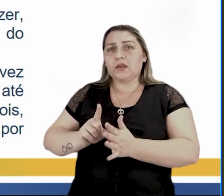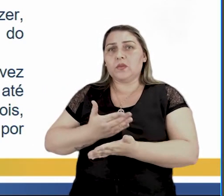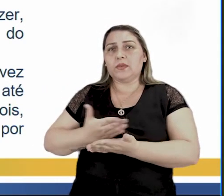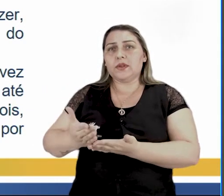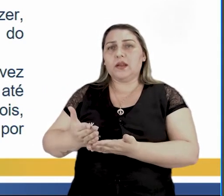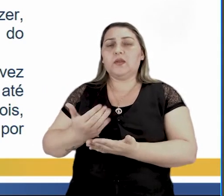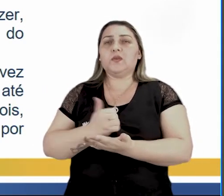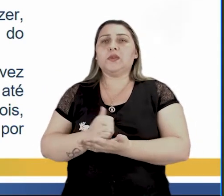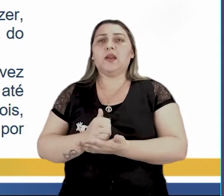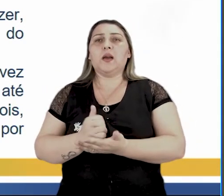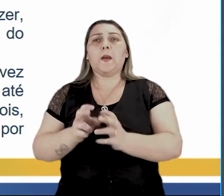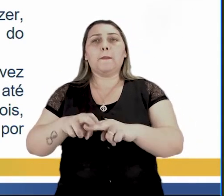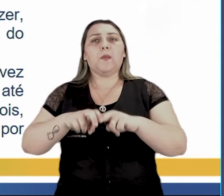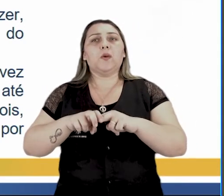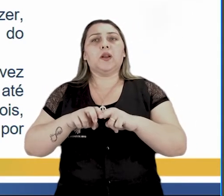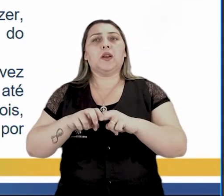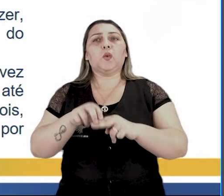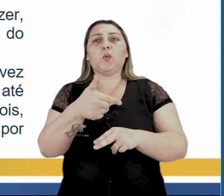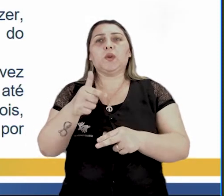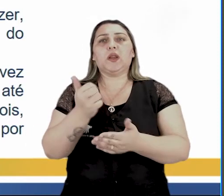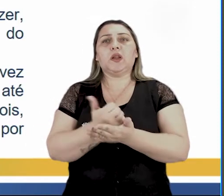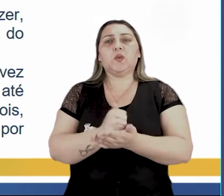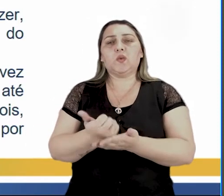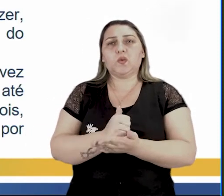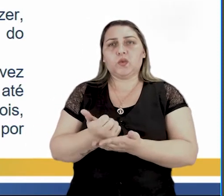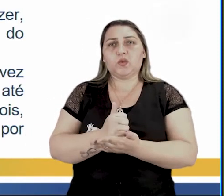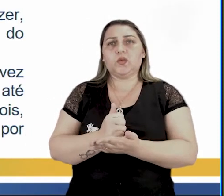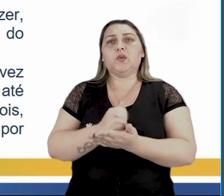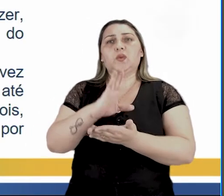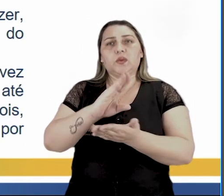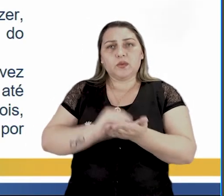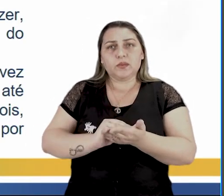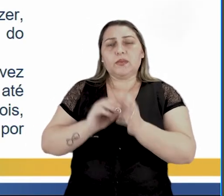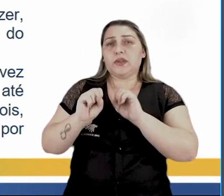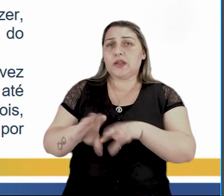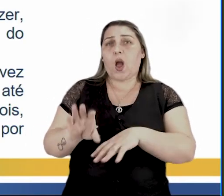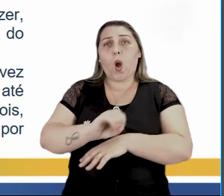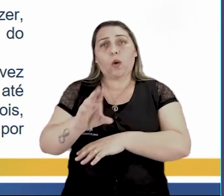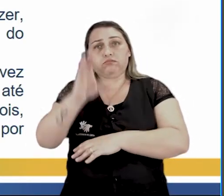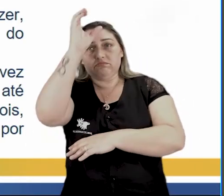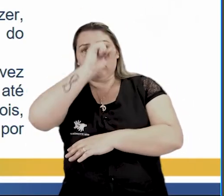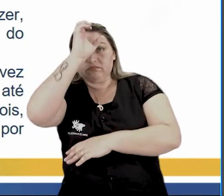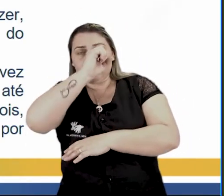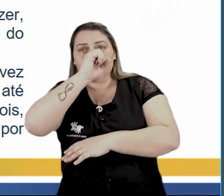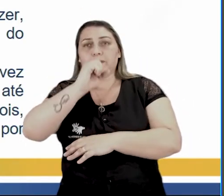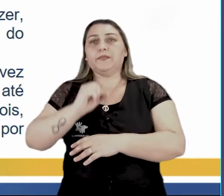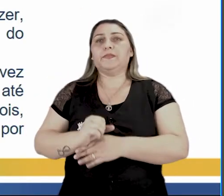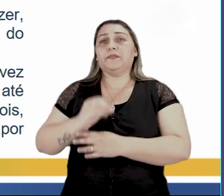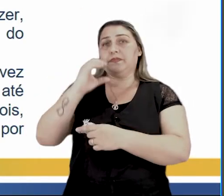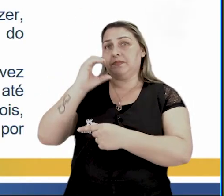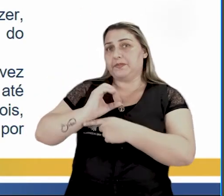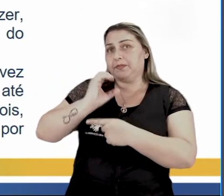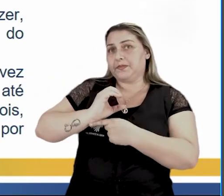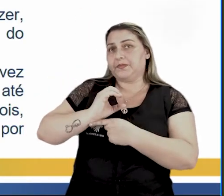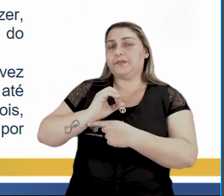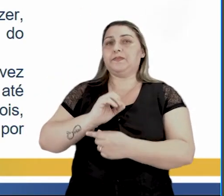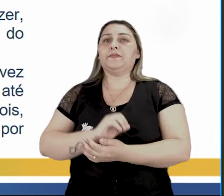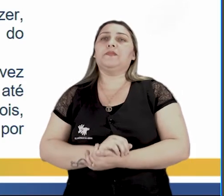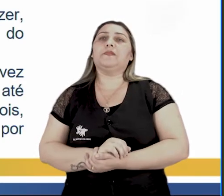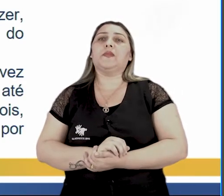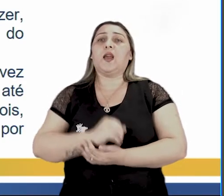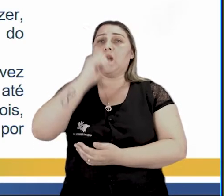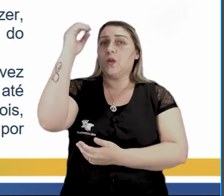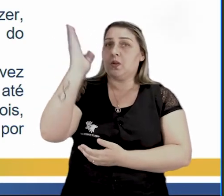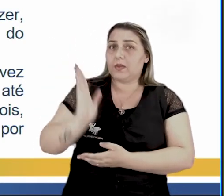E por isso, não há no jogo aspiração por ensinar ou aprender. Alternativa C.